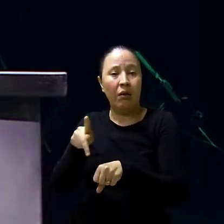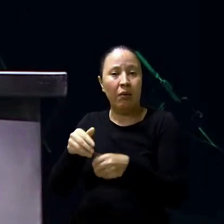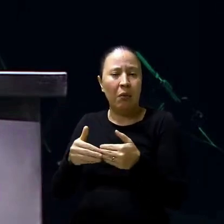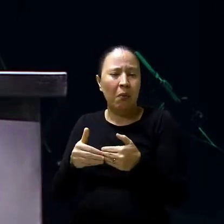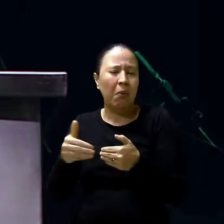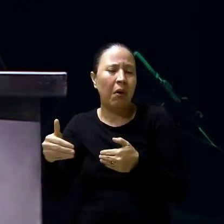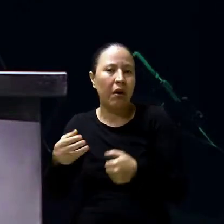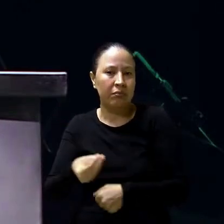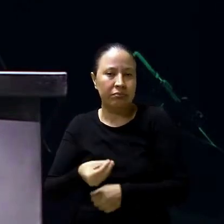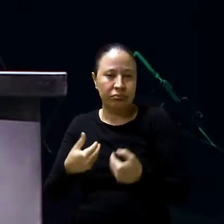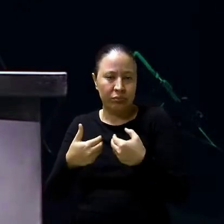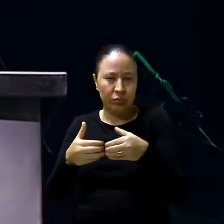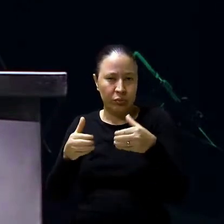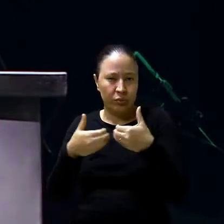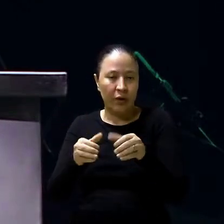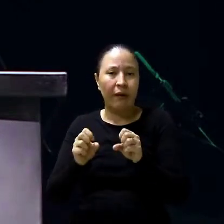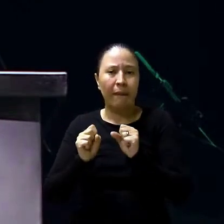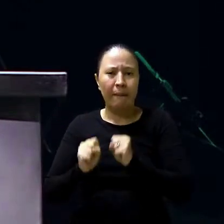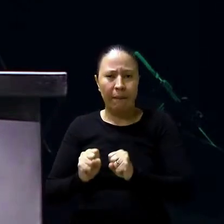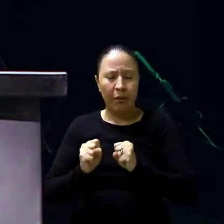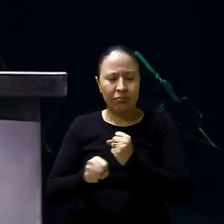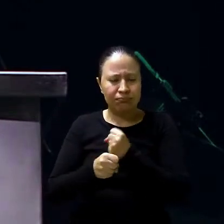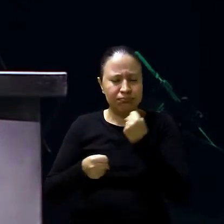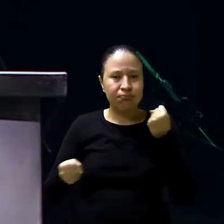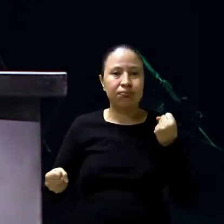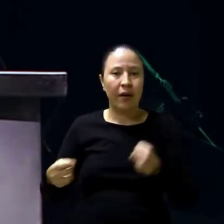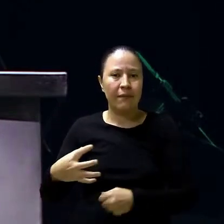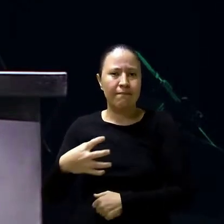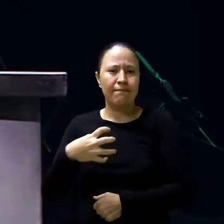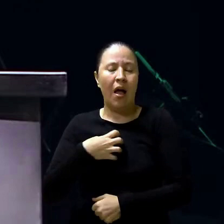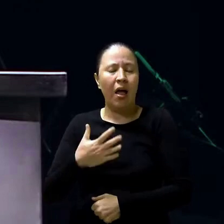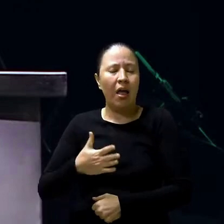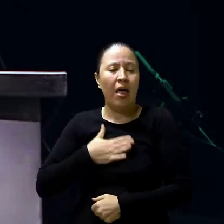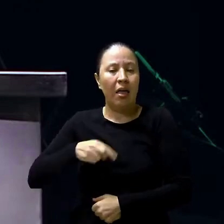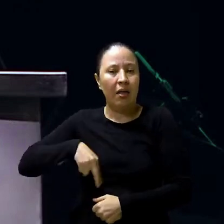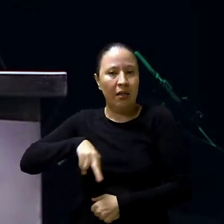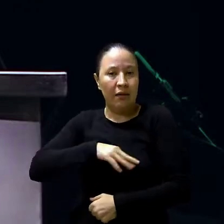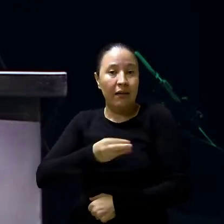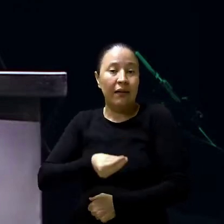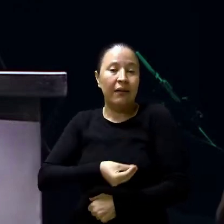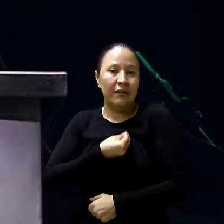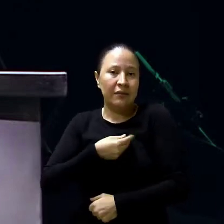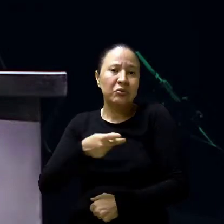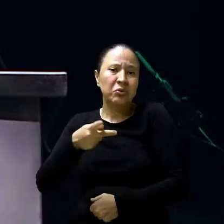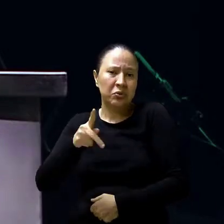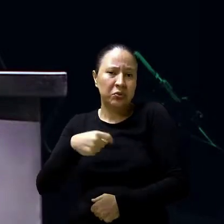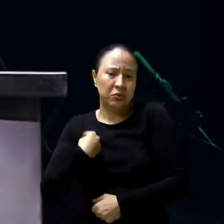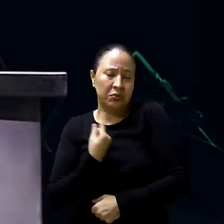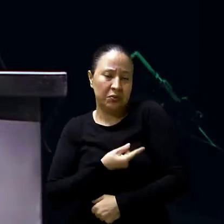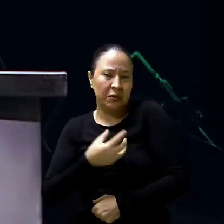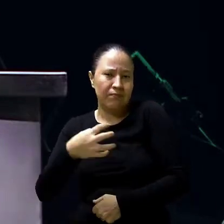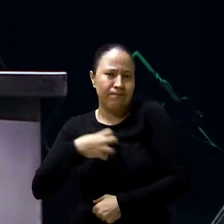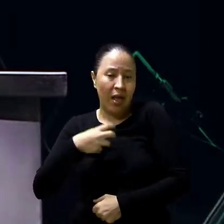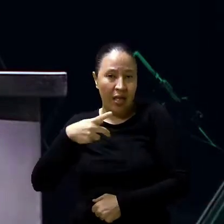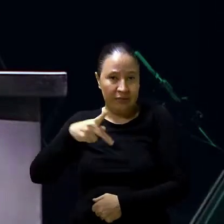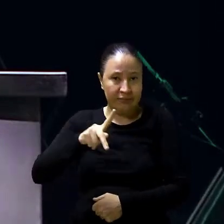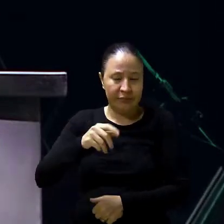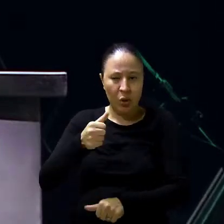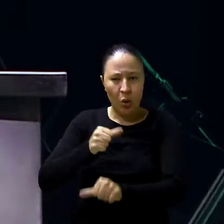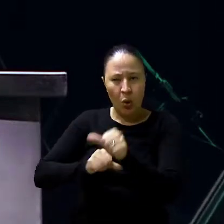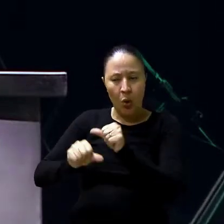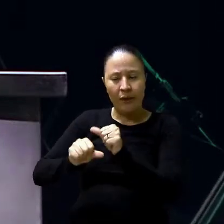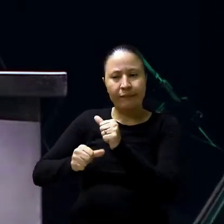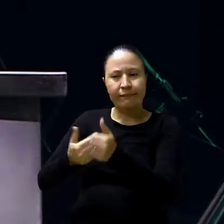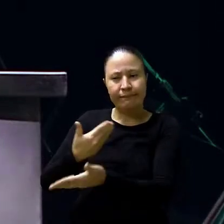da convivência, vocês têm um poder enorme de impactar nas nossas vidas e nós de impactar nas de vocês. E é isso, essa troca, que